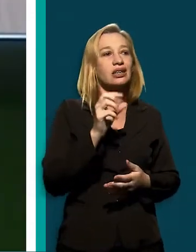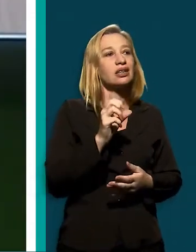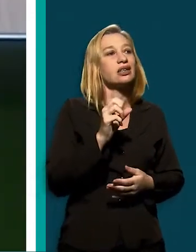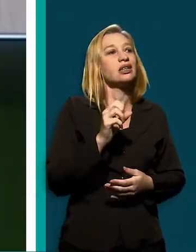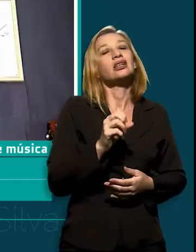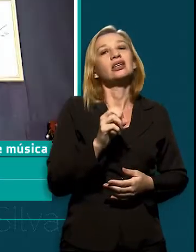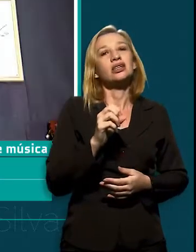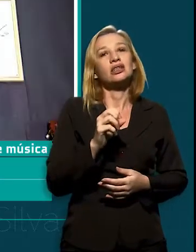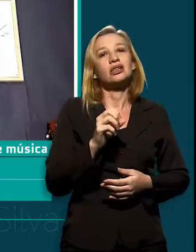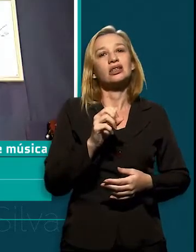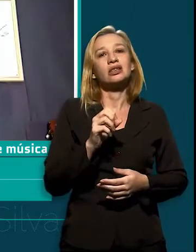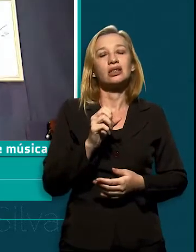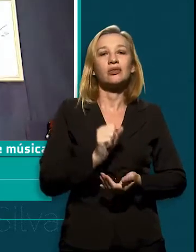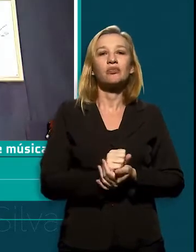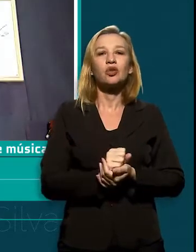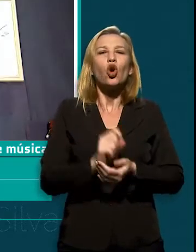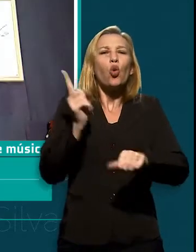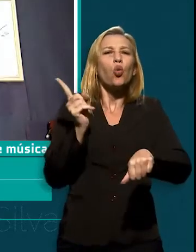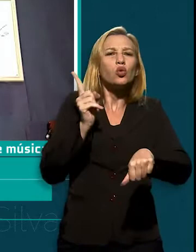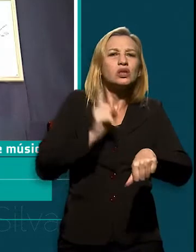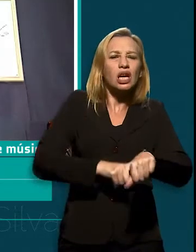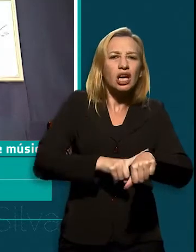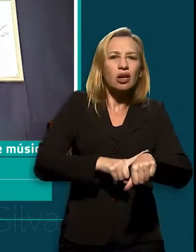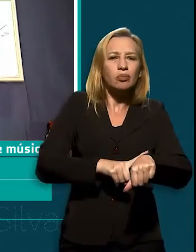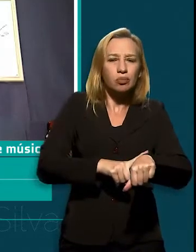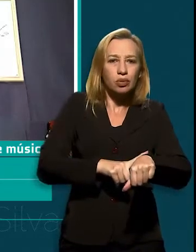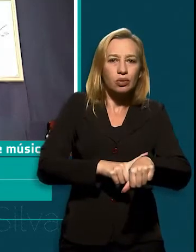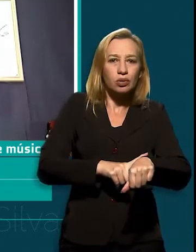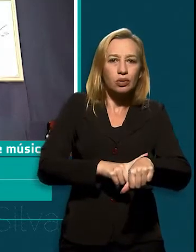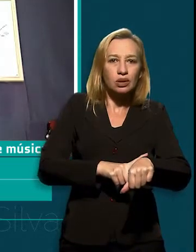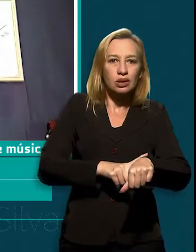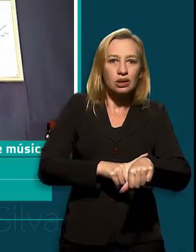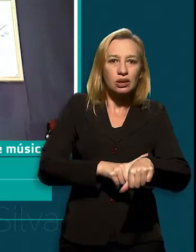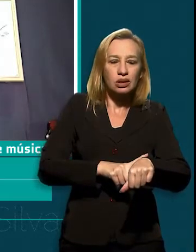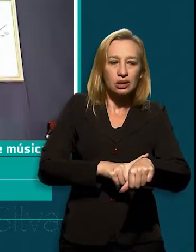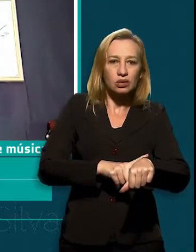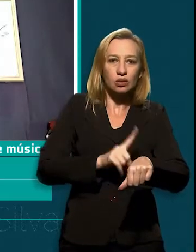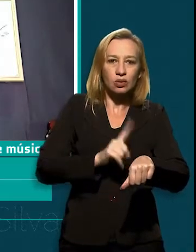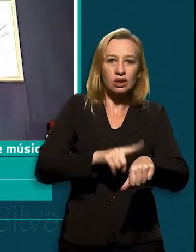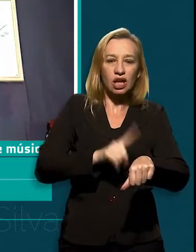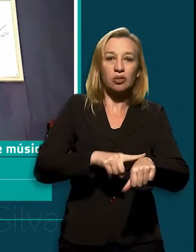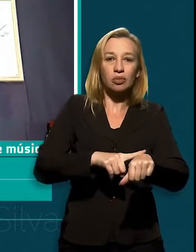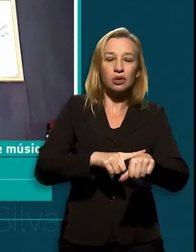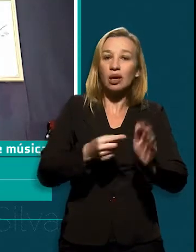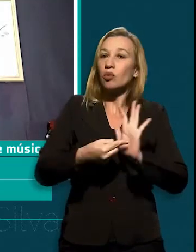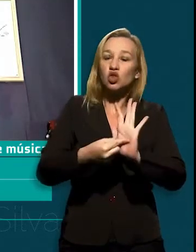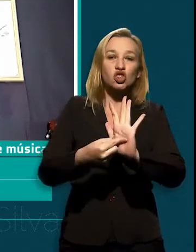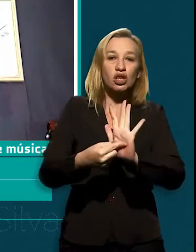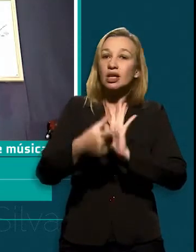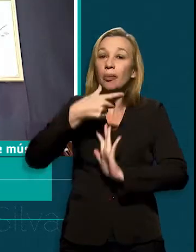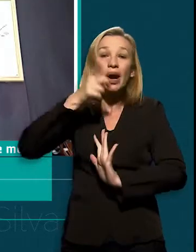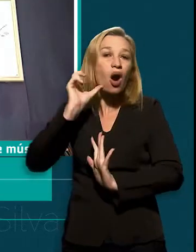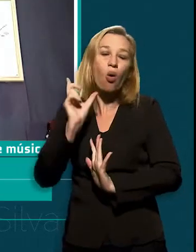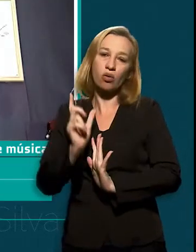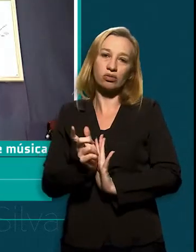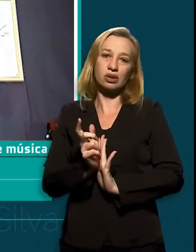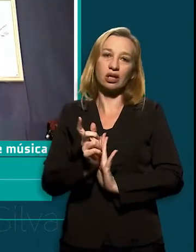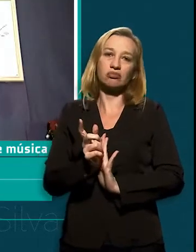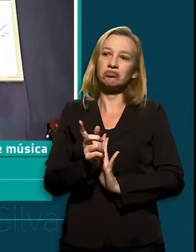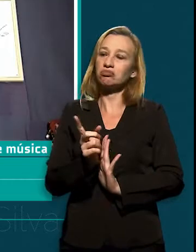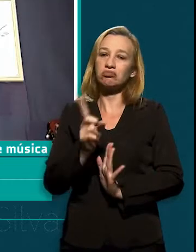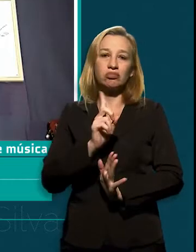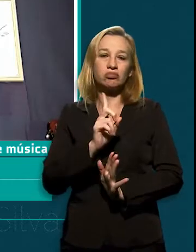Zemir falou uma coisa muito, muito frenética, assim, o tempo está batendo na sua porta e é para ontem. A gente não teve tempo